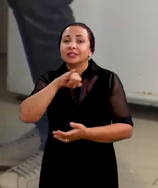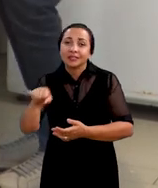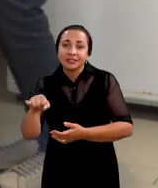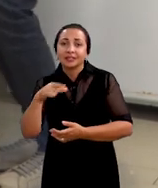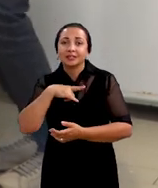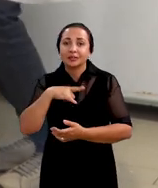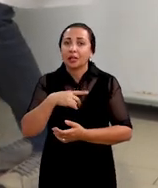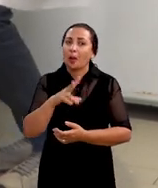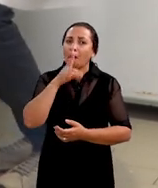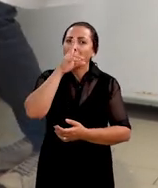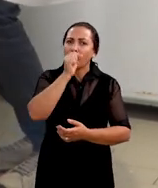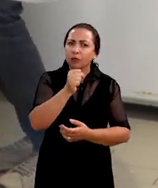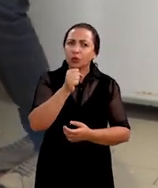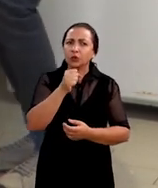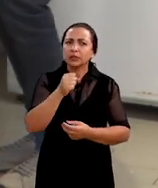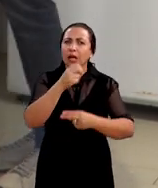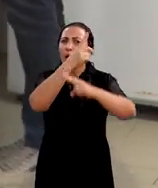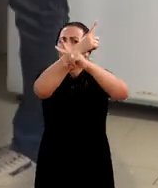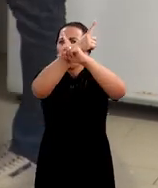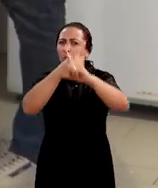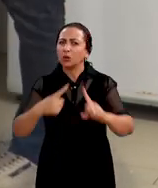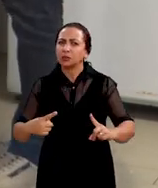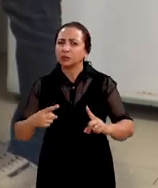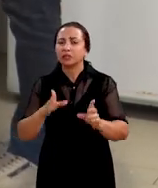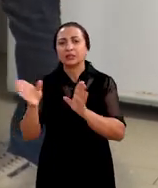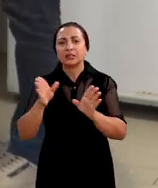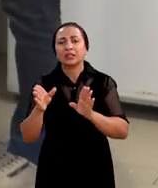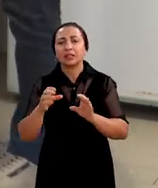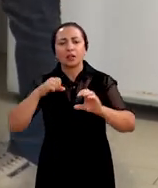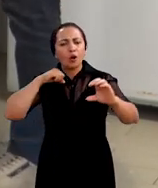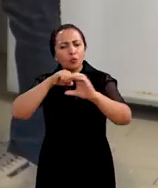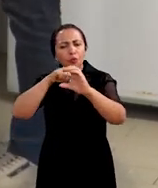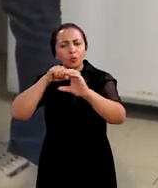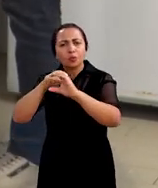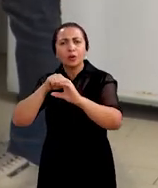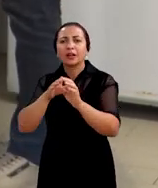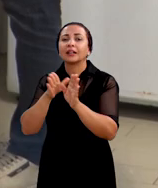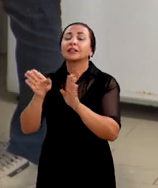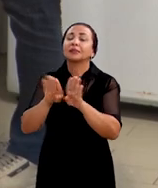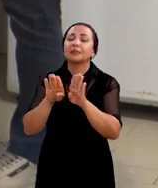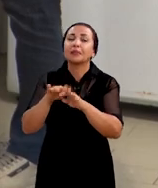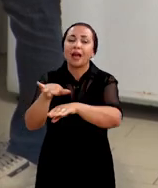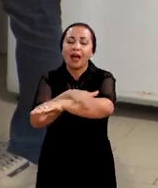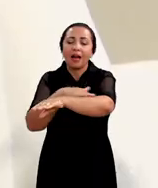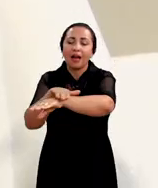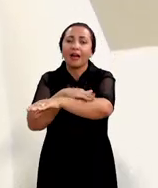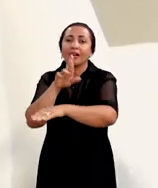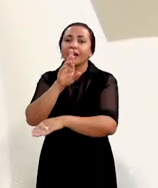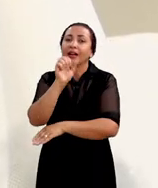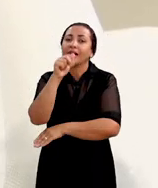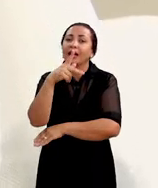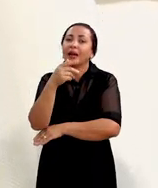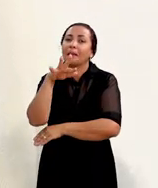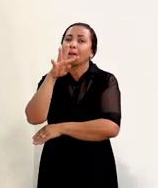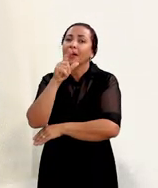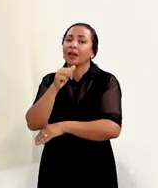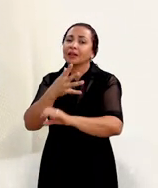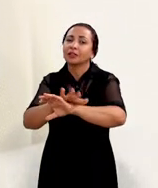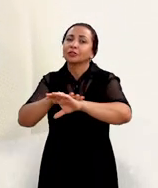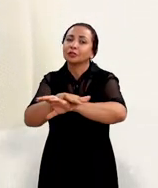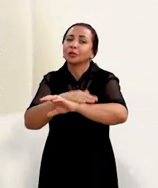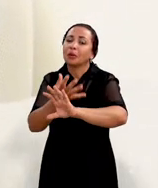estudar se existe uma resistência cruzada entre inseticida e repelente. Um